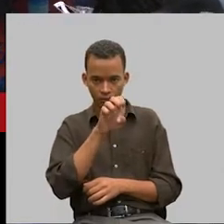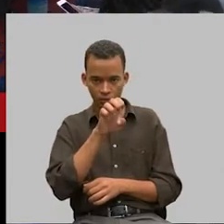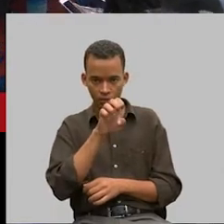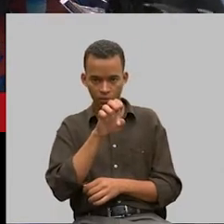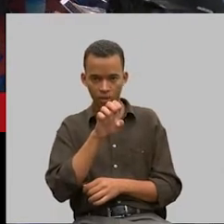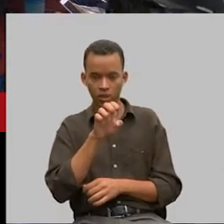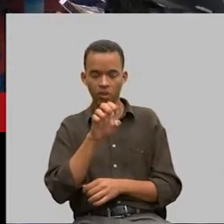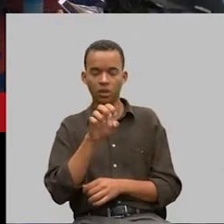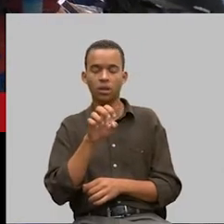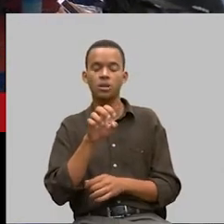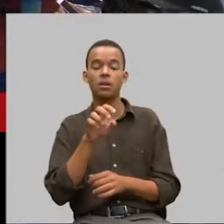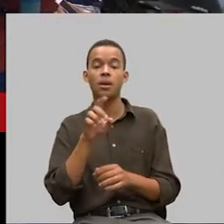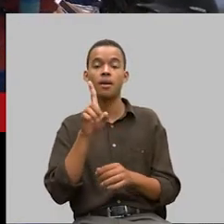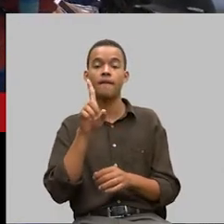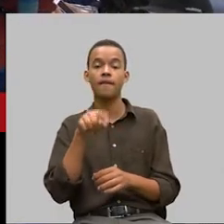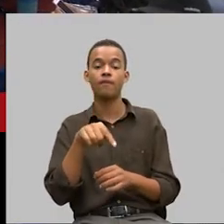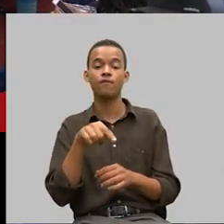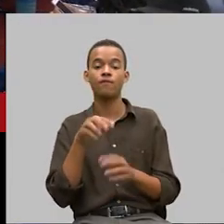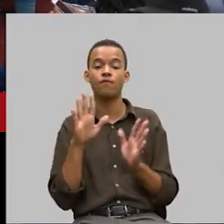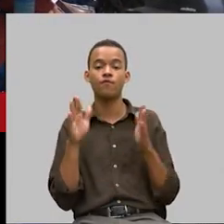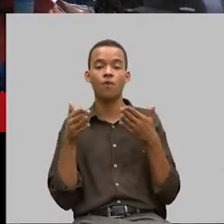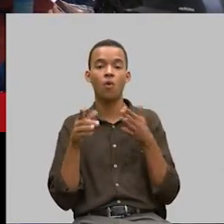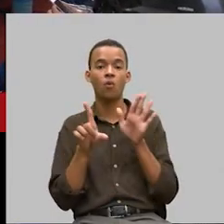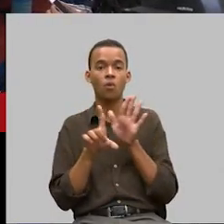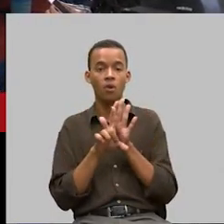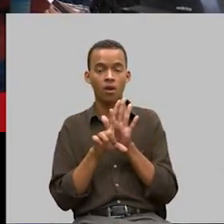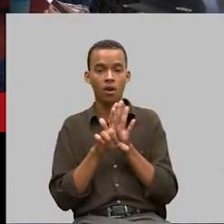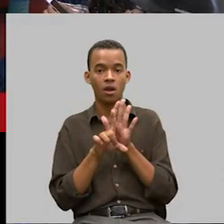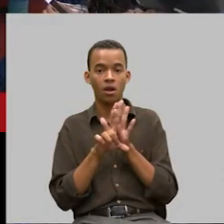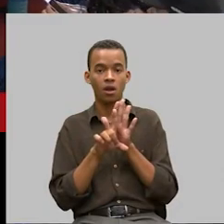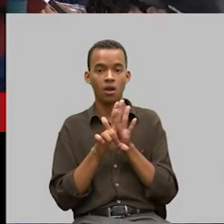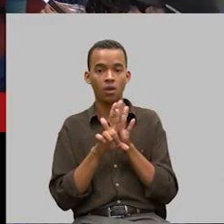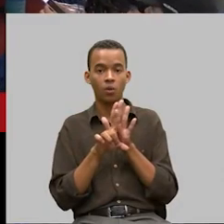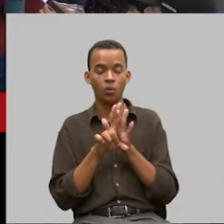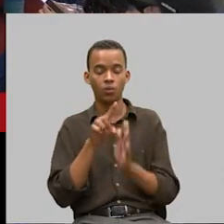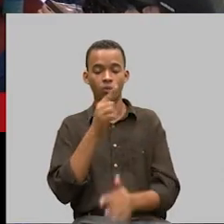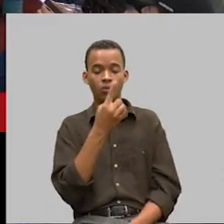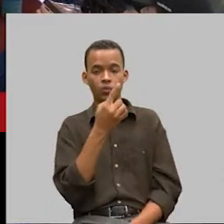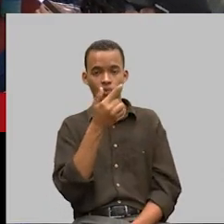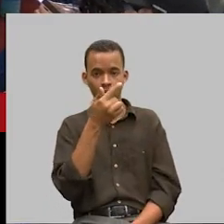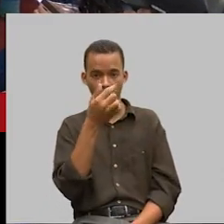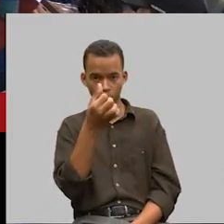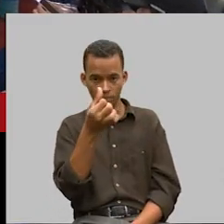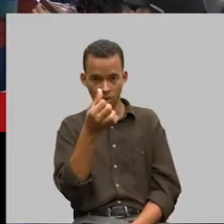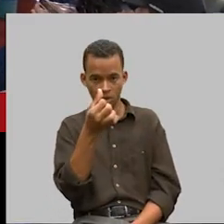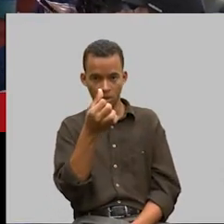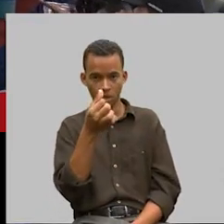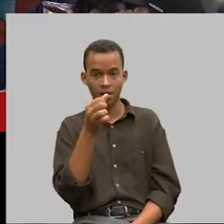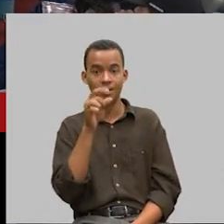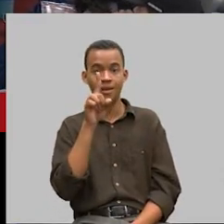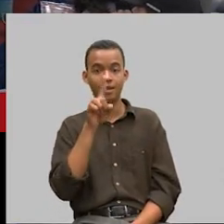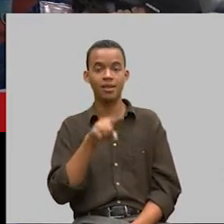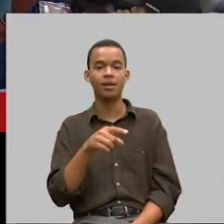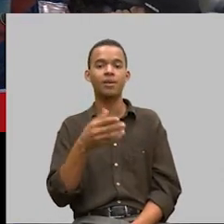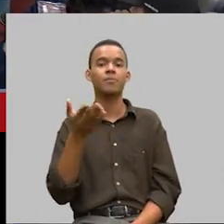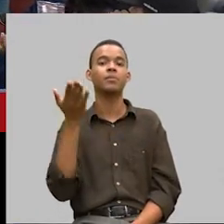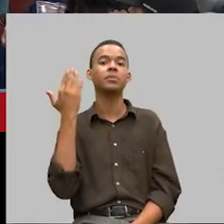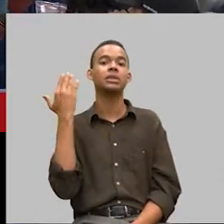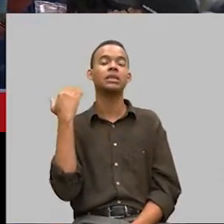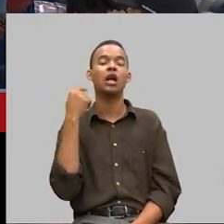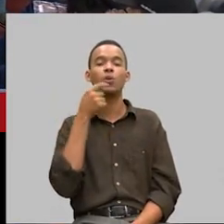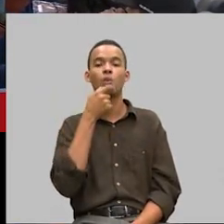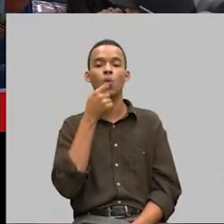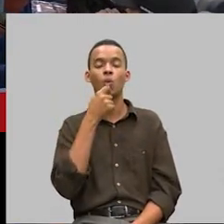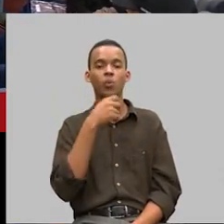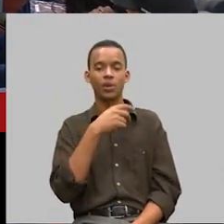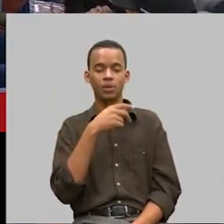lei 176 se não tô se n salvo engan da época do temer golpista lembra o temer que deu o golpe